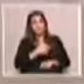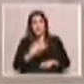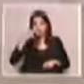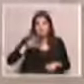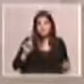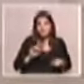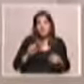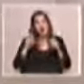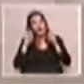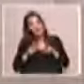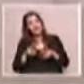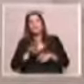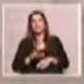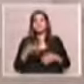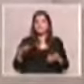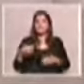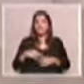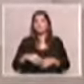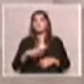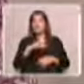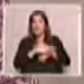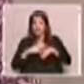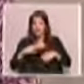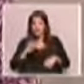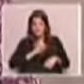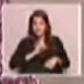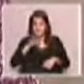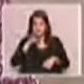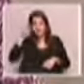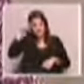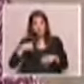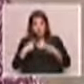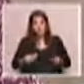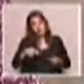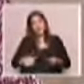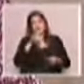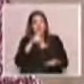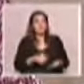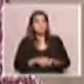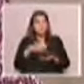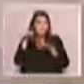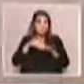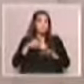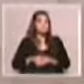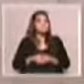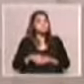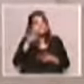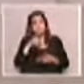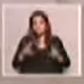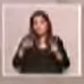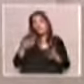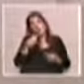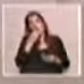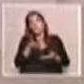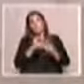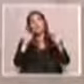Agora, mas eu não sei para este exemplo, Maria, os meus gatos, se eu lhes der leite, eles bebem. Exatamente. Portanto... Exatamente. Se eles estiverem disponíveis, eles consomem. E aqui tem a ver com.